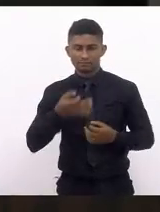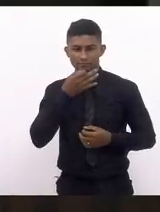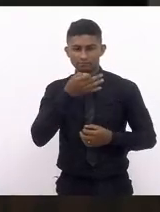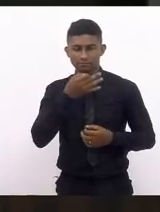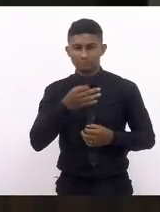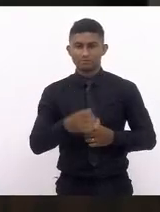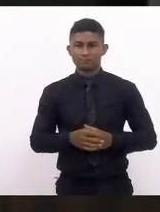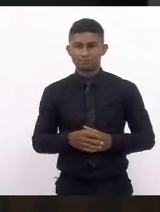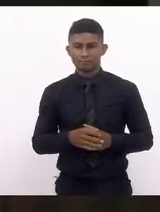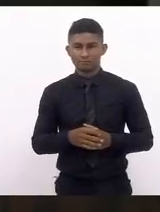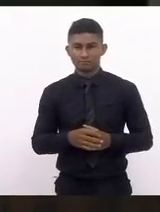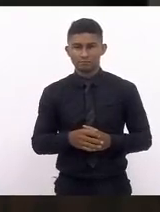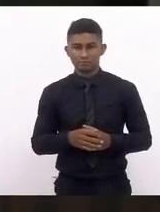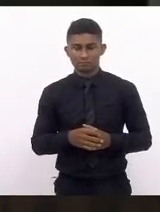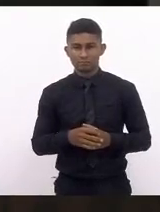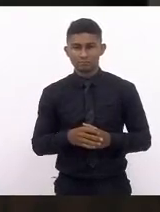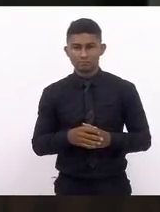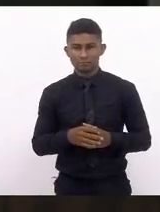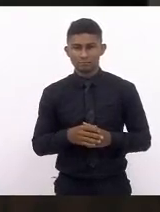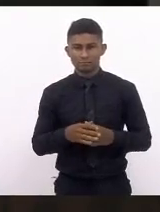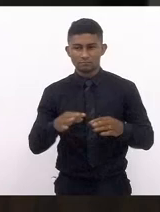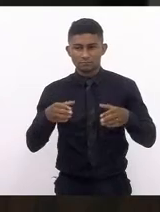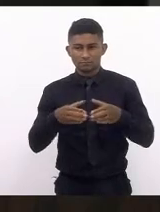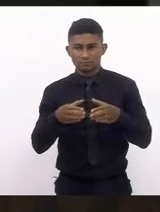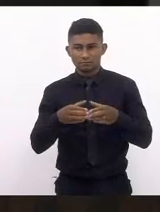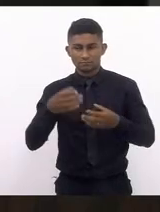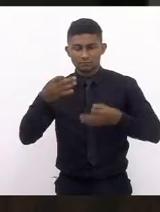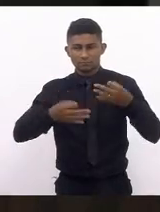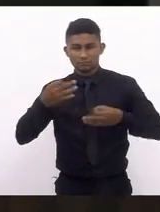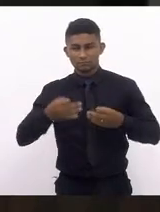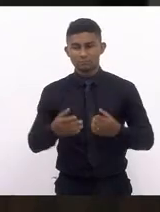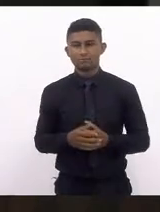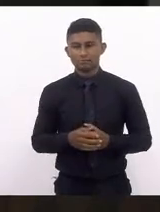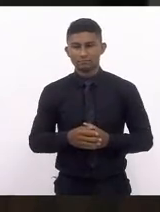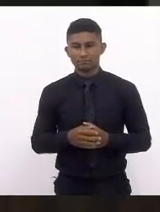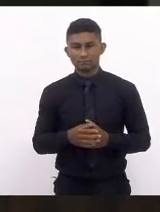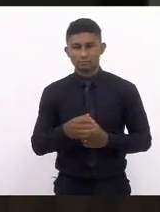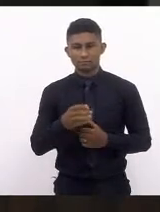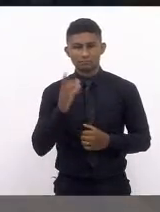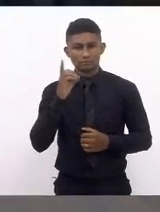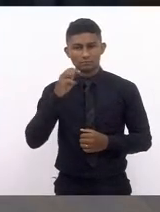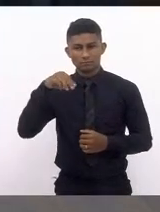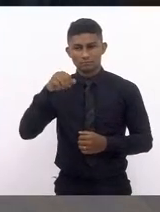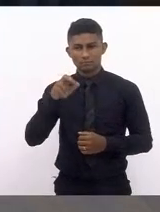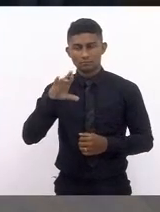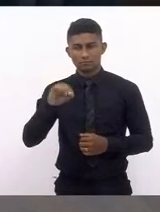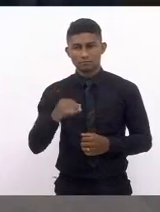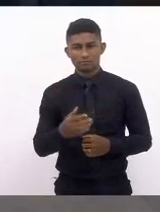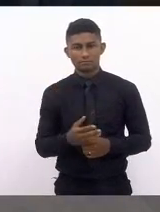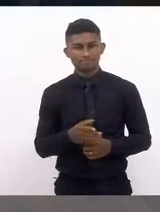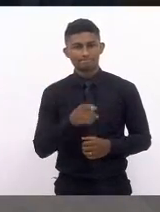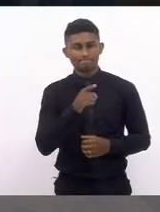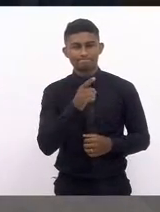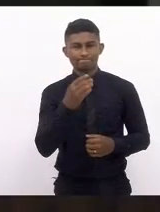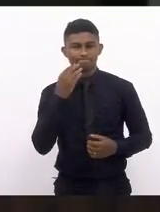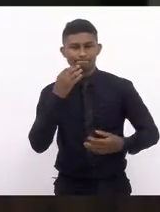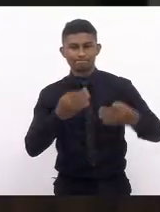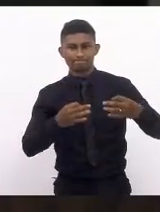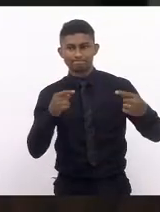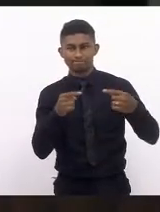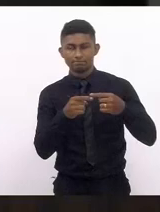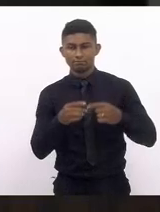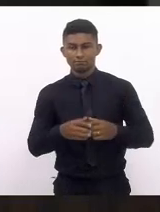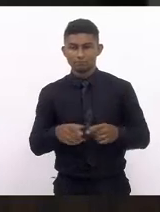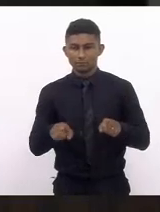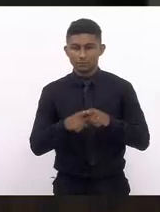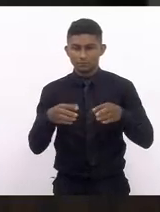internas e proposições externas deve ter parecer pela comissão Quais são os dias adaptador massa fatia parecer pela juridicidade pela comissão